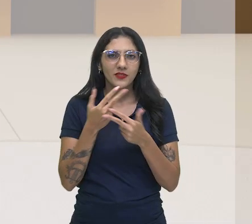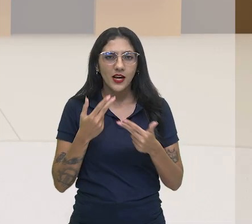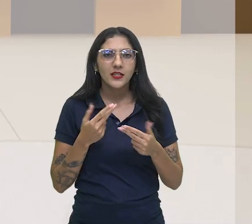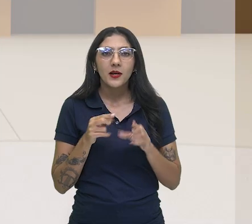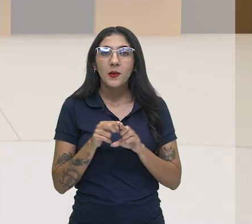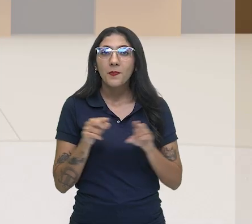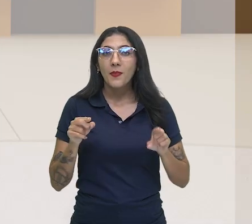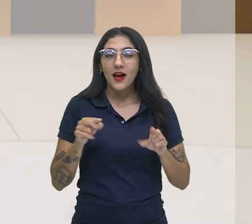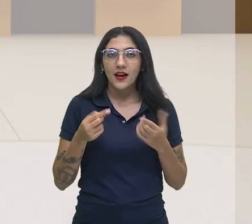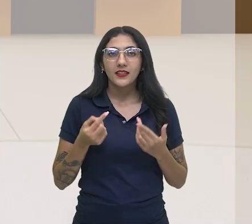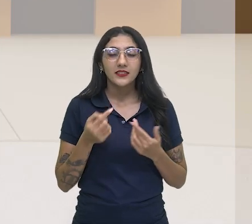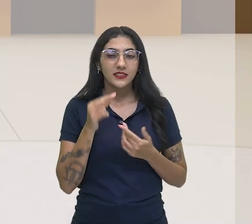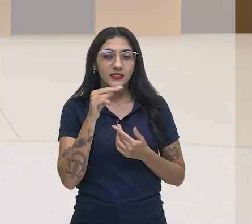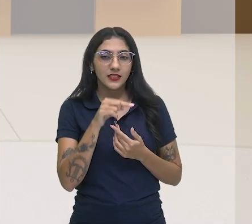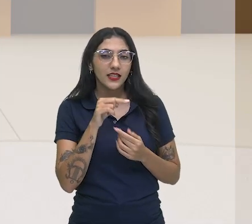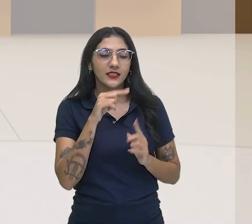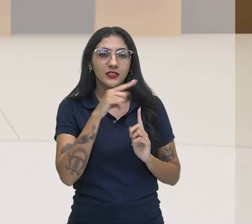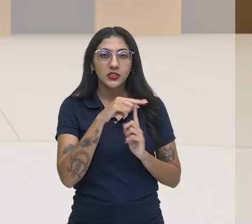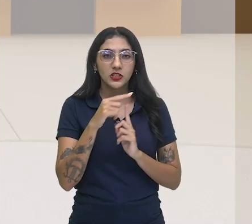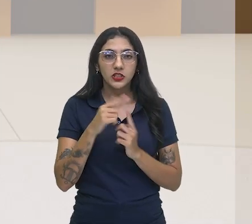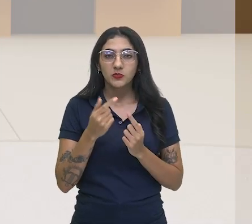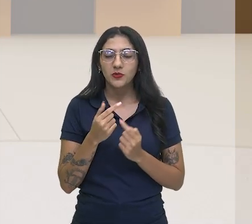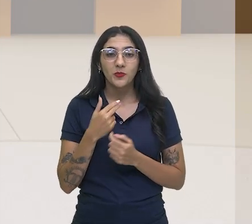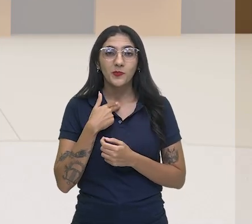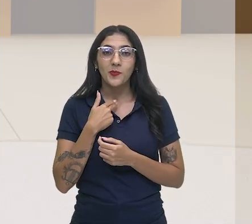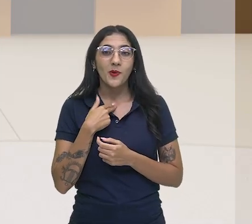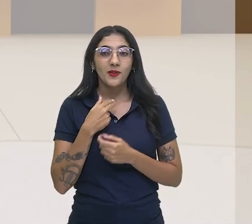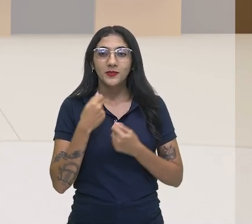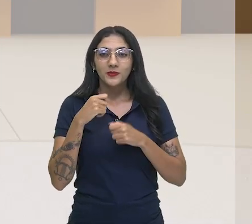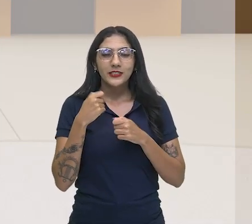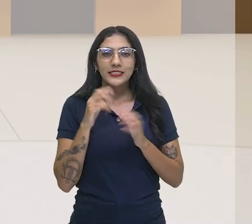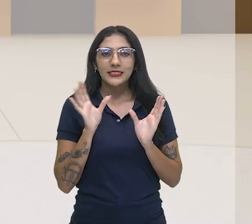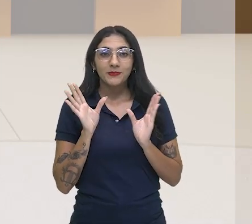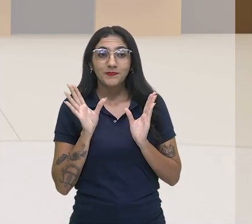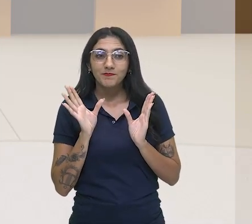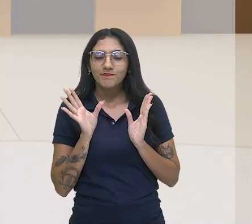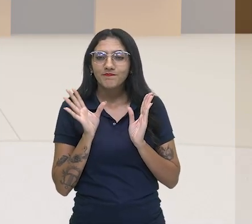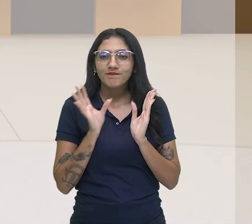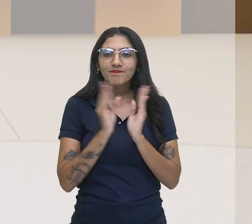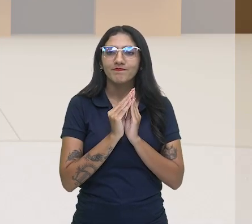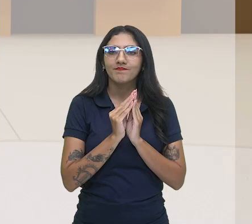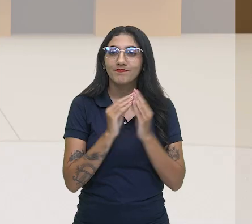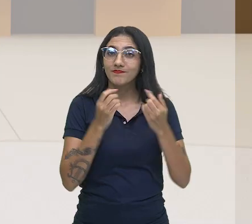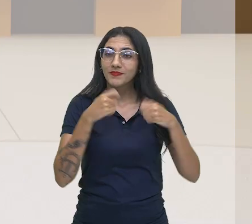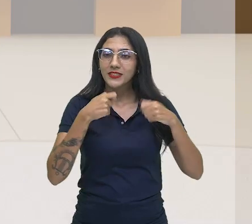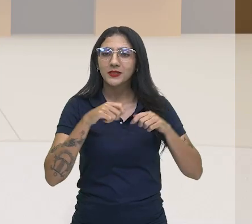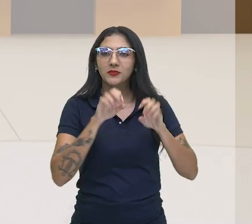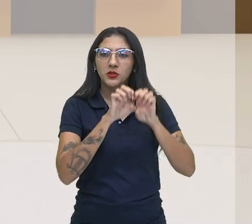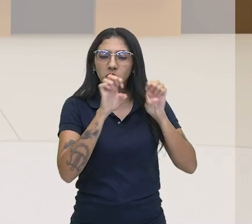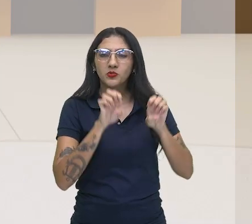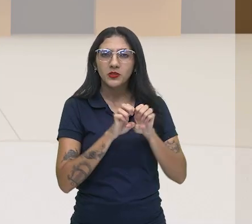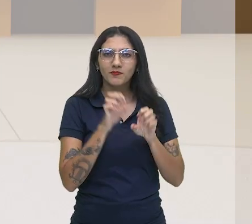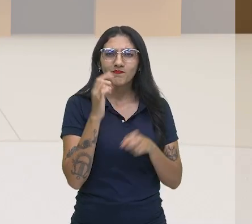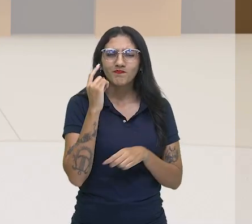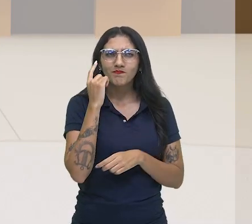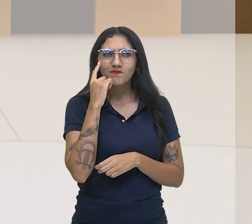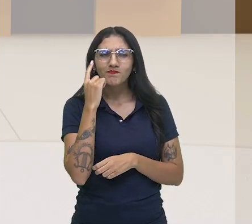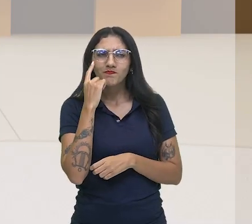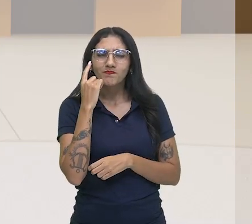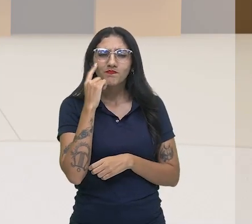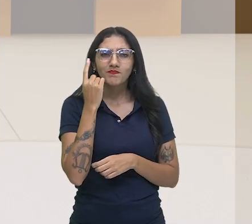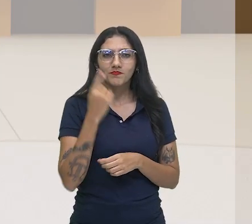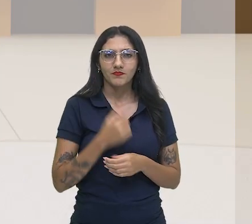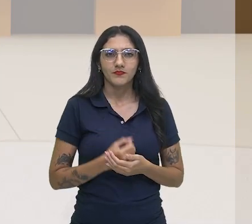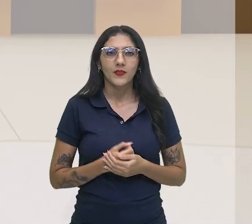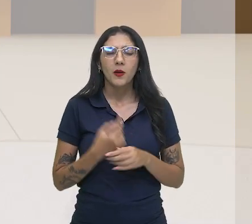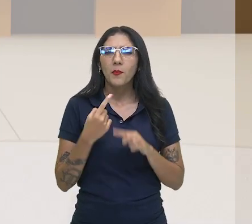caso, você não pode abrir muito. Você vai precisar fazer uma entrevista estruturada. Pensar muito bem por que a